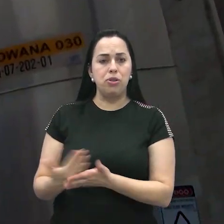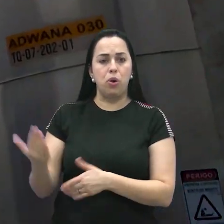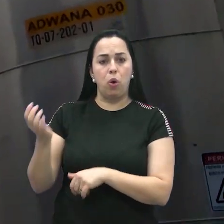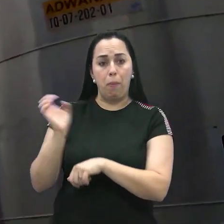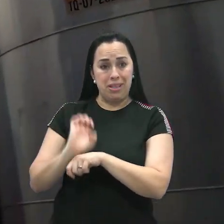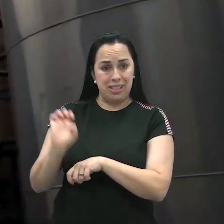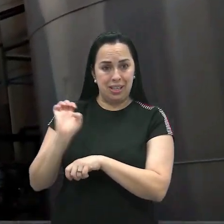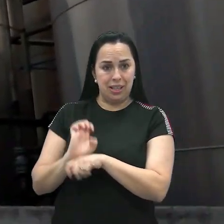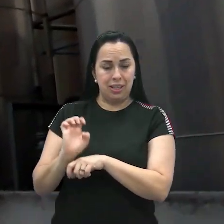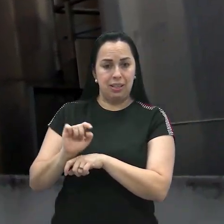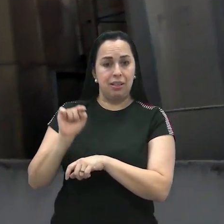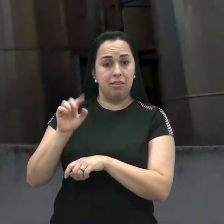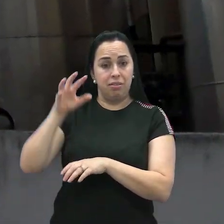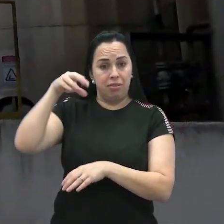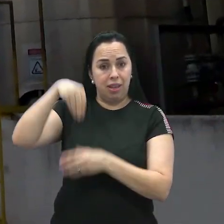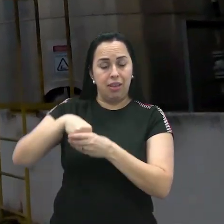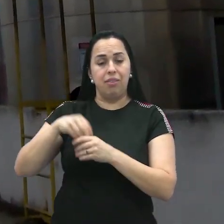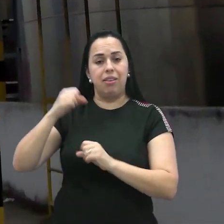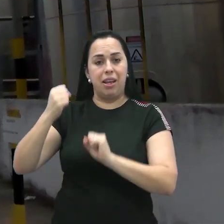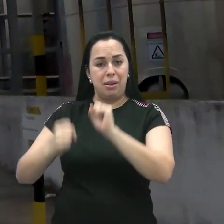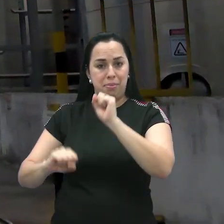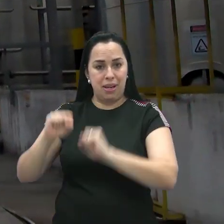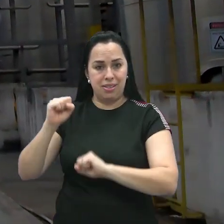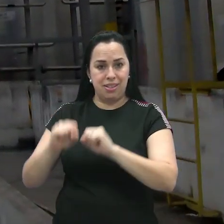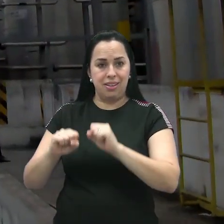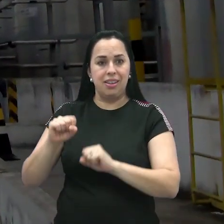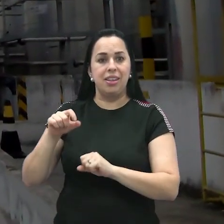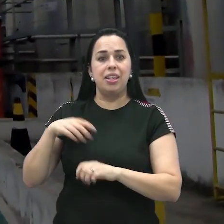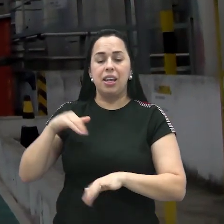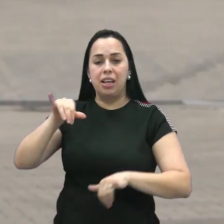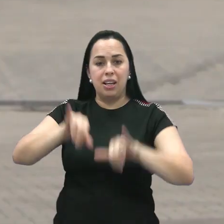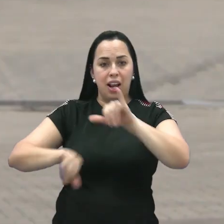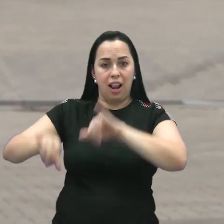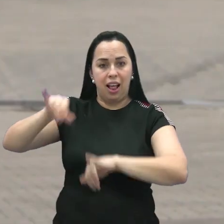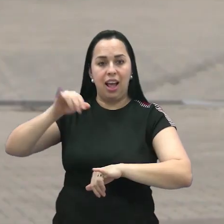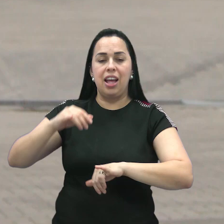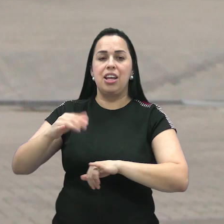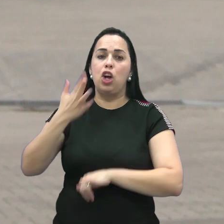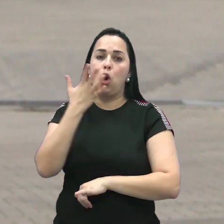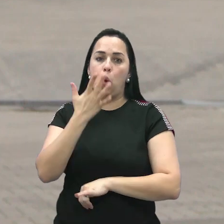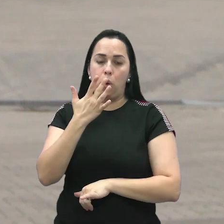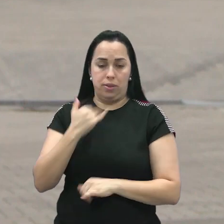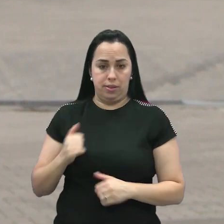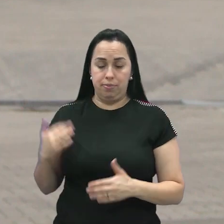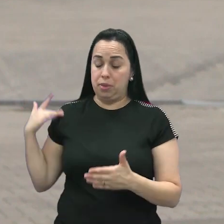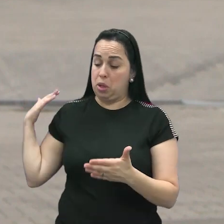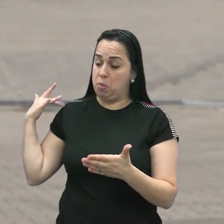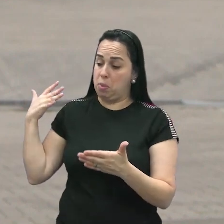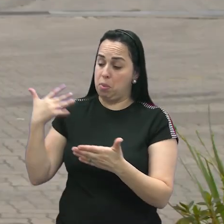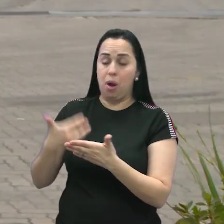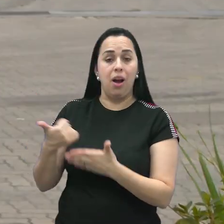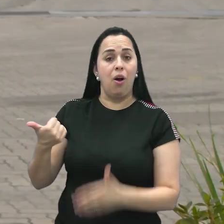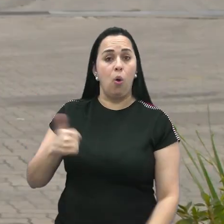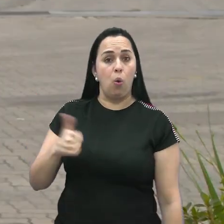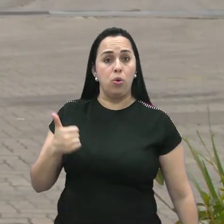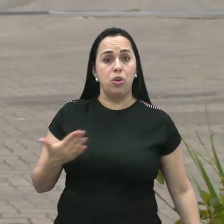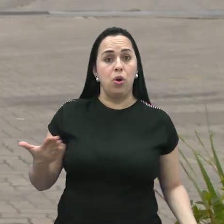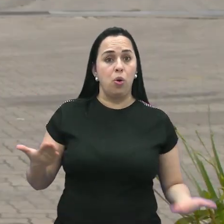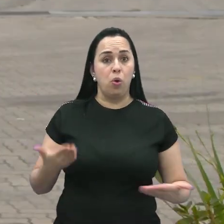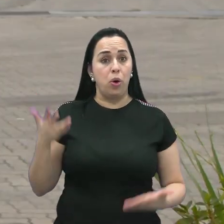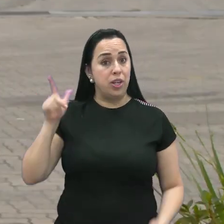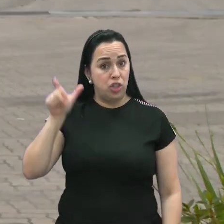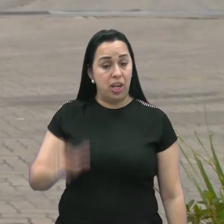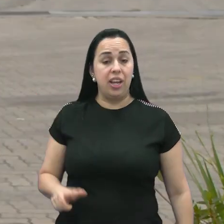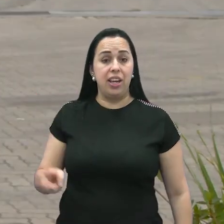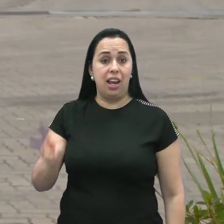nesta empresa que produz matéria-prima para tintas imobiliárias. Hoje, 11 anos depois, exerce a função